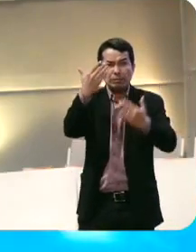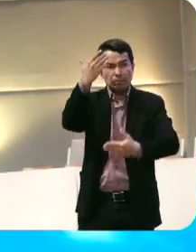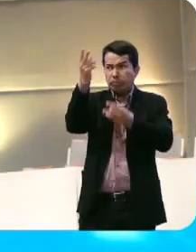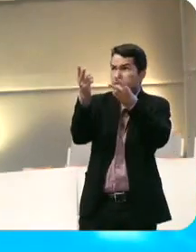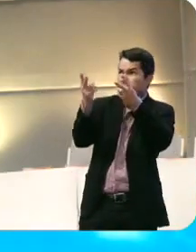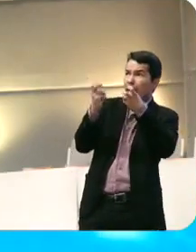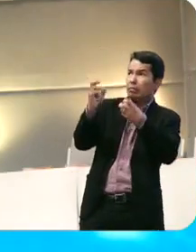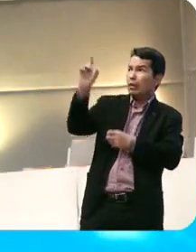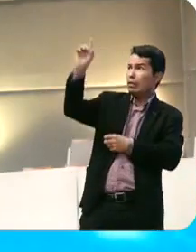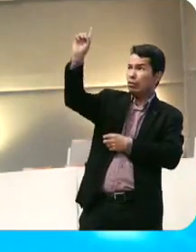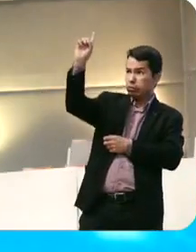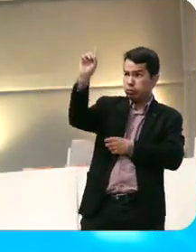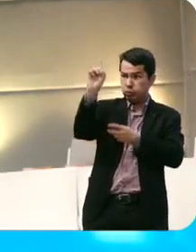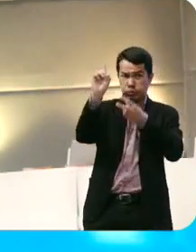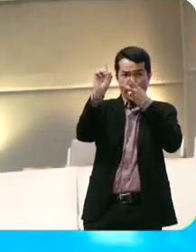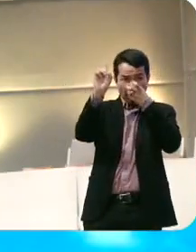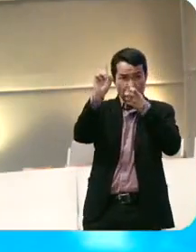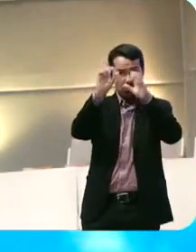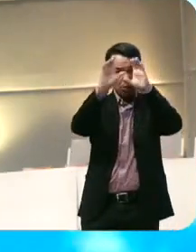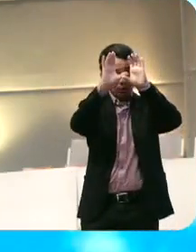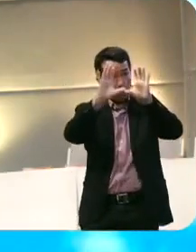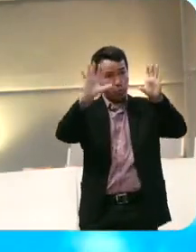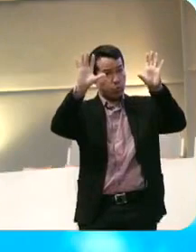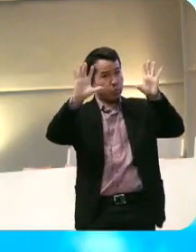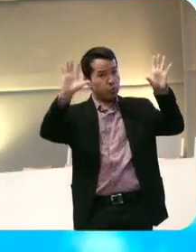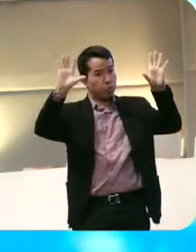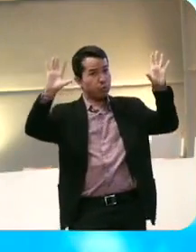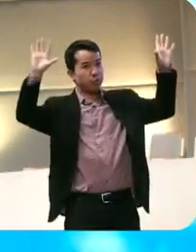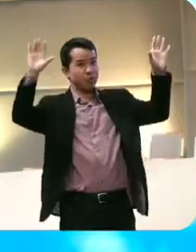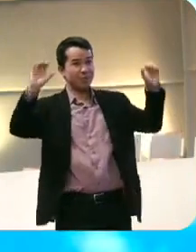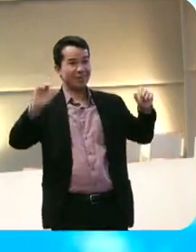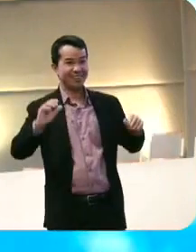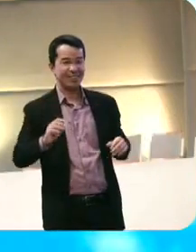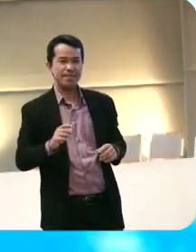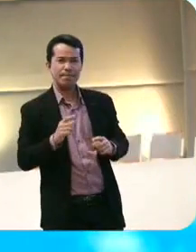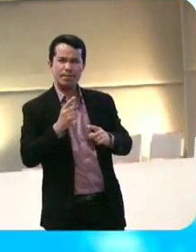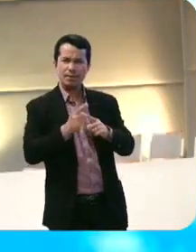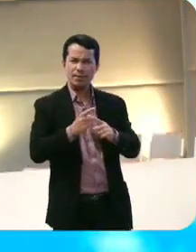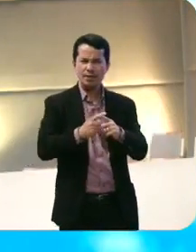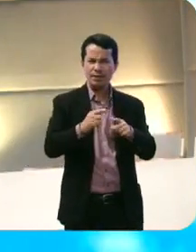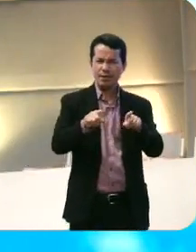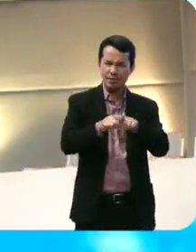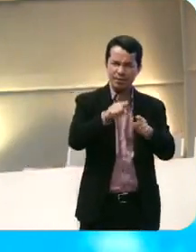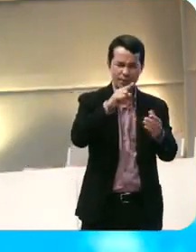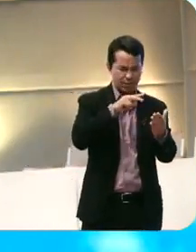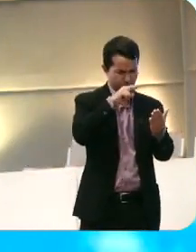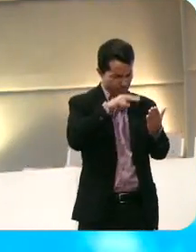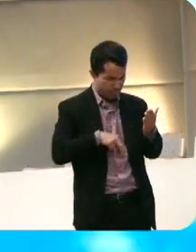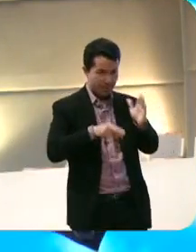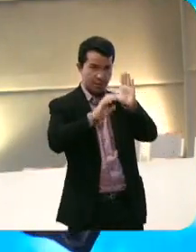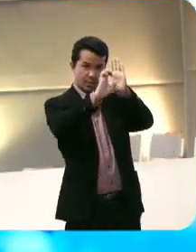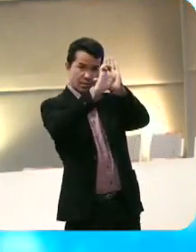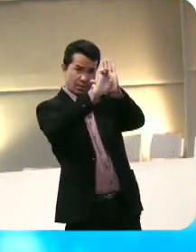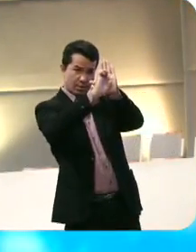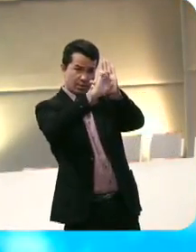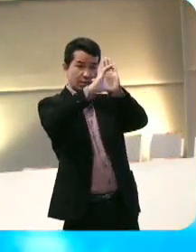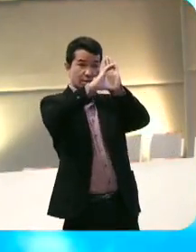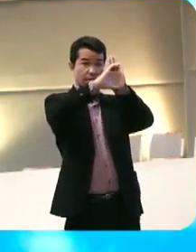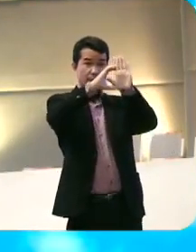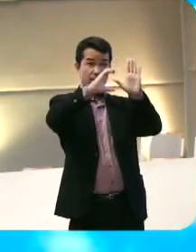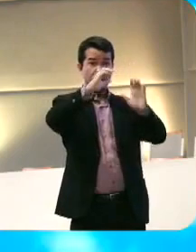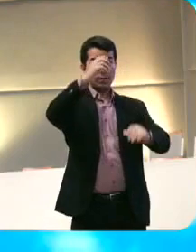Isso é tão profundo e vai ficar de forma mais clara em Êxodo 33. Quando o povo de Israel